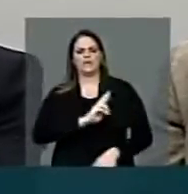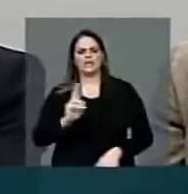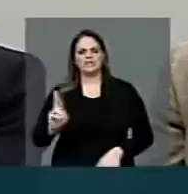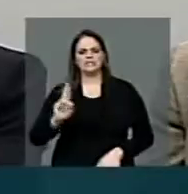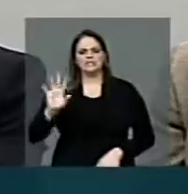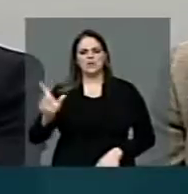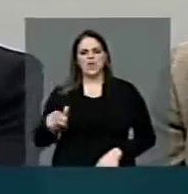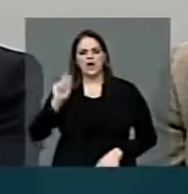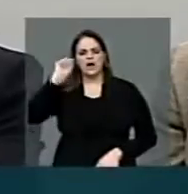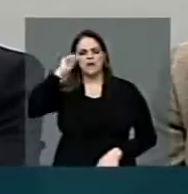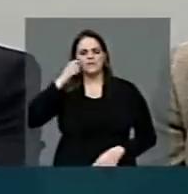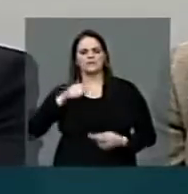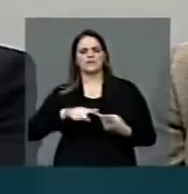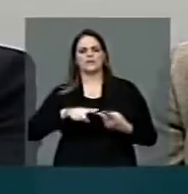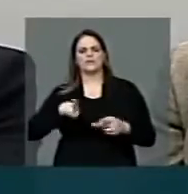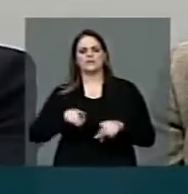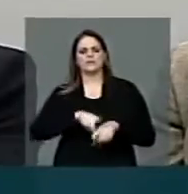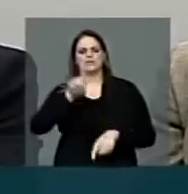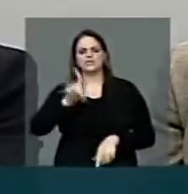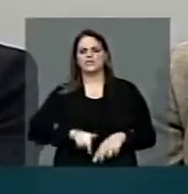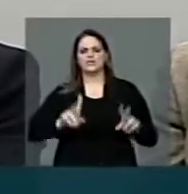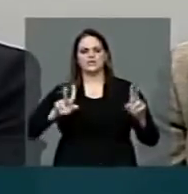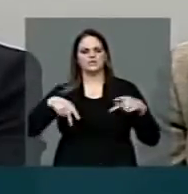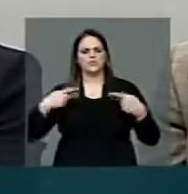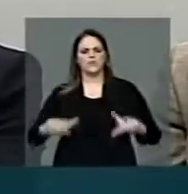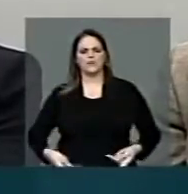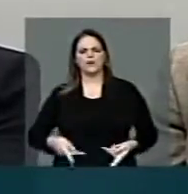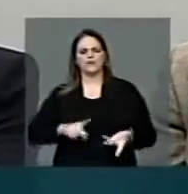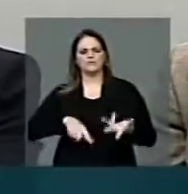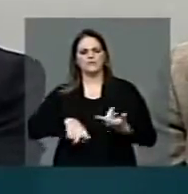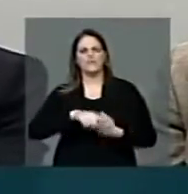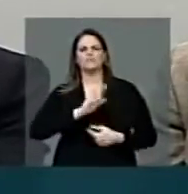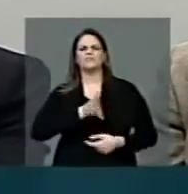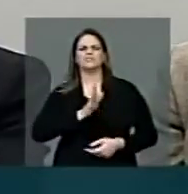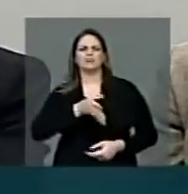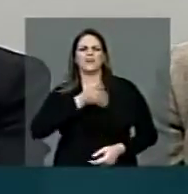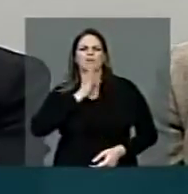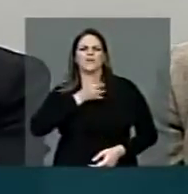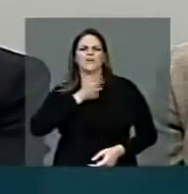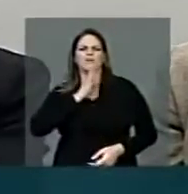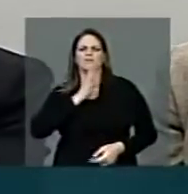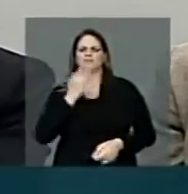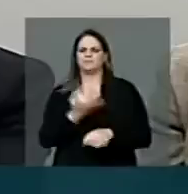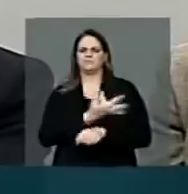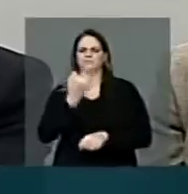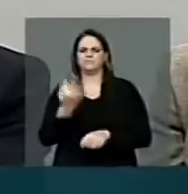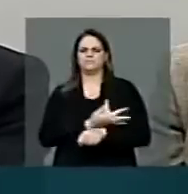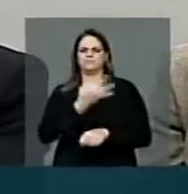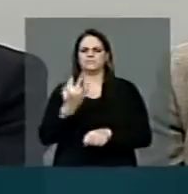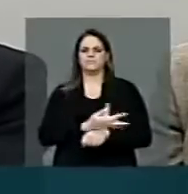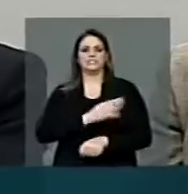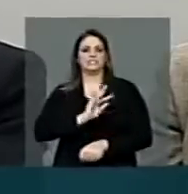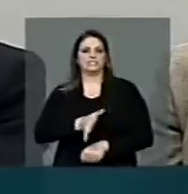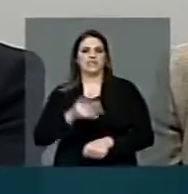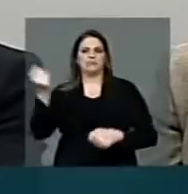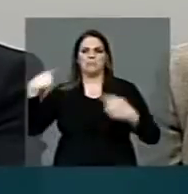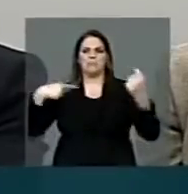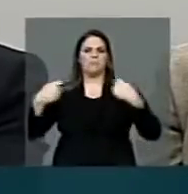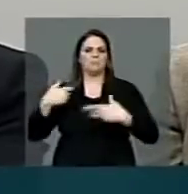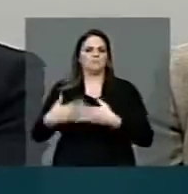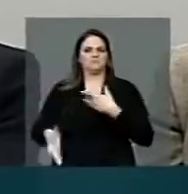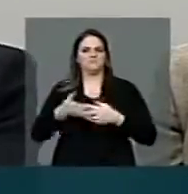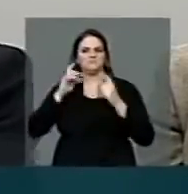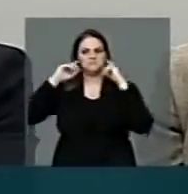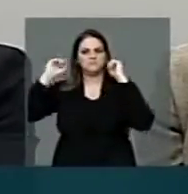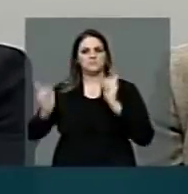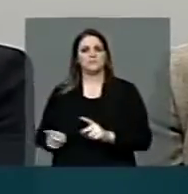de tocar a pauta dos direitos humanos como um todo, você já está calejado para a difamação, para enfrentar a difamação. Então, você